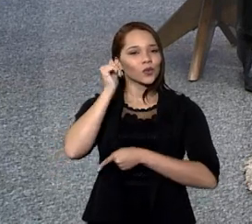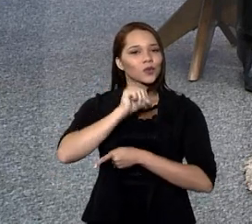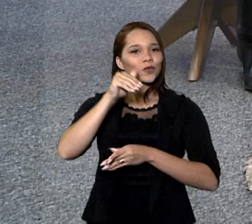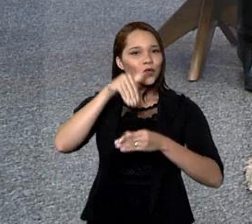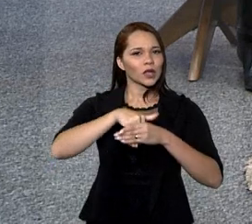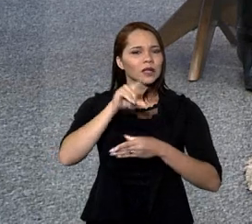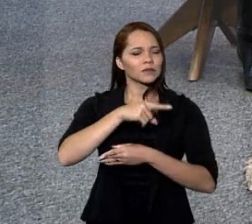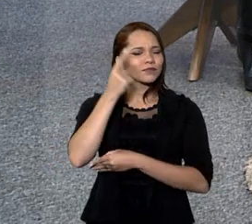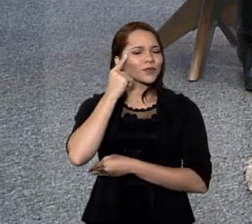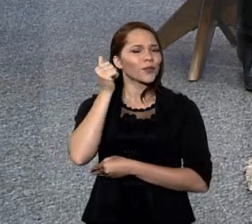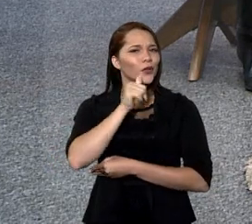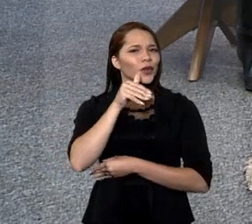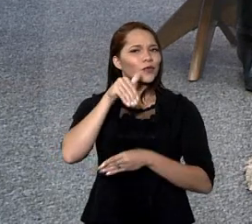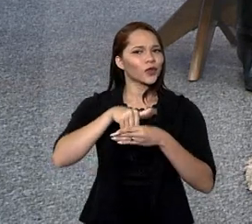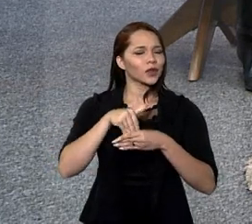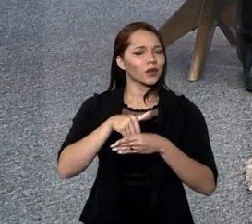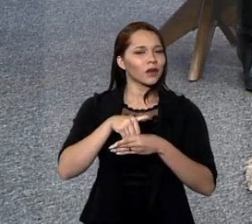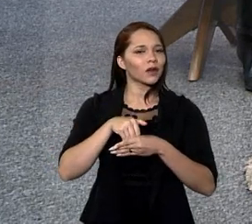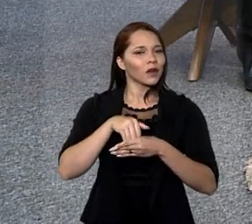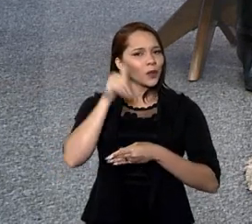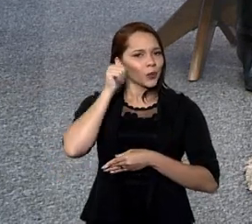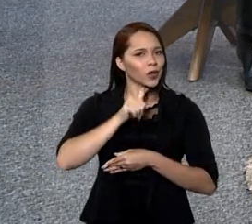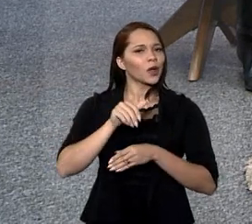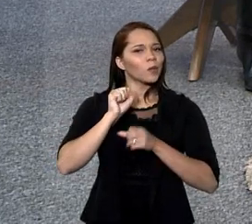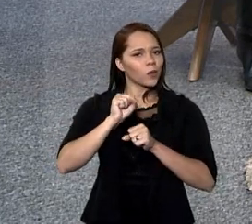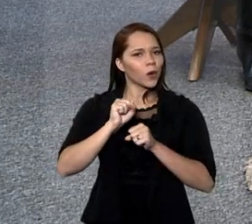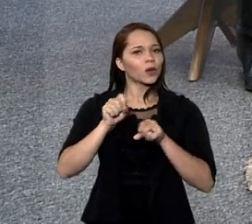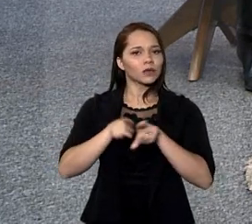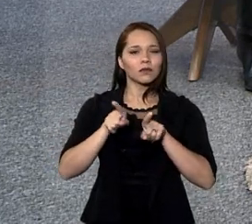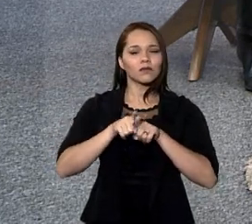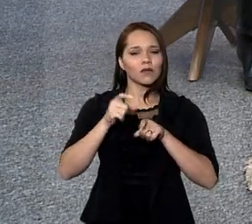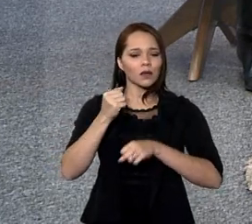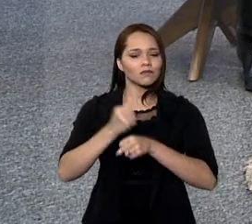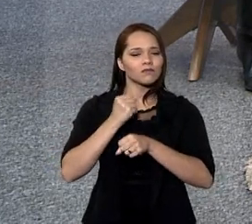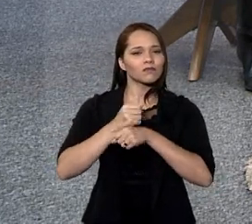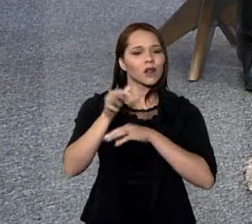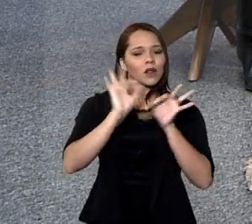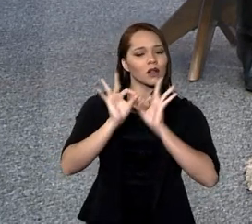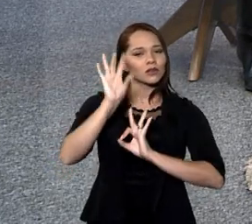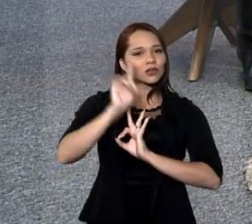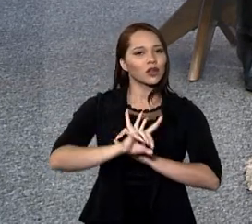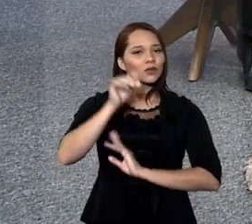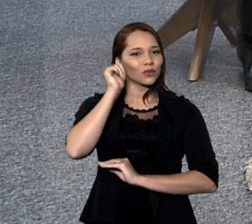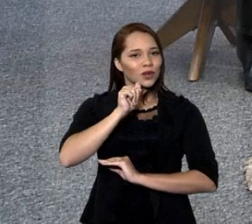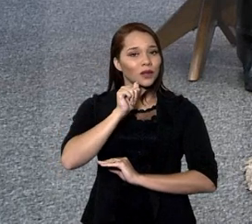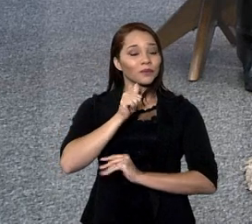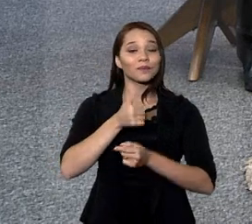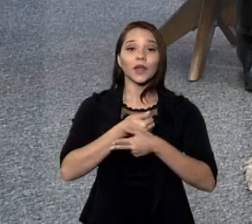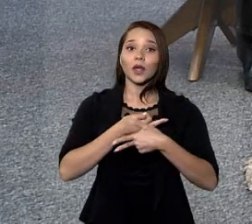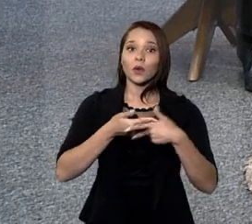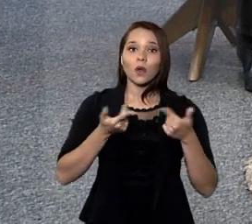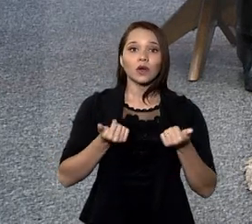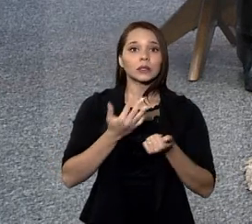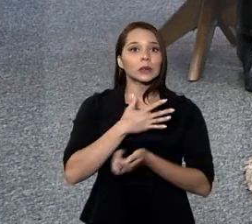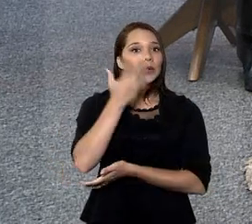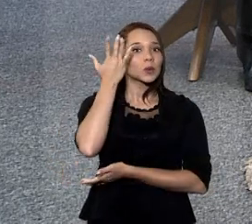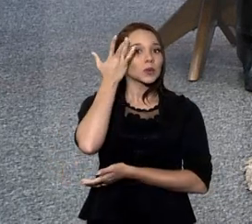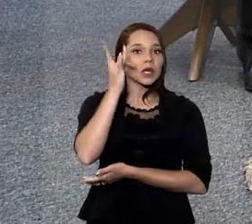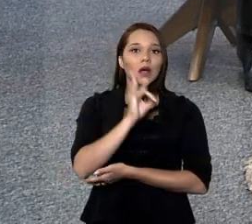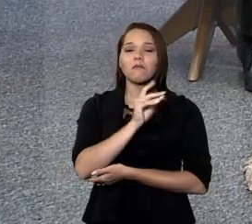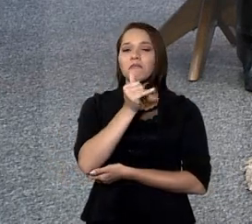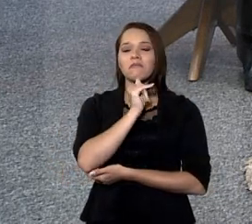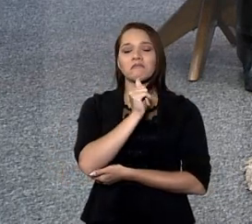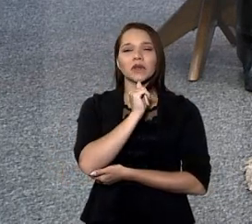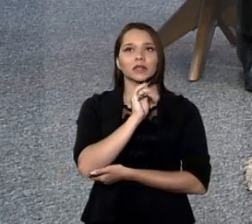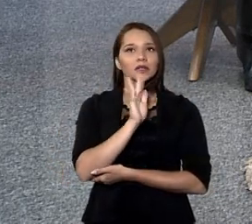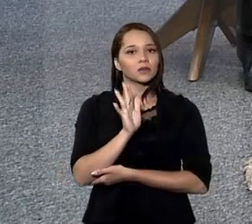político do vosso pensava que as mulheres votarem elas podem então consumir e os direitos das mulheres e por coisas que não se sabe